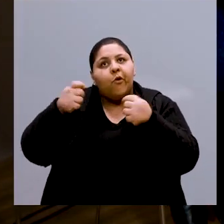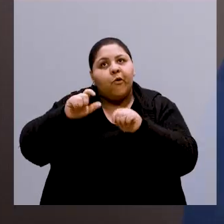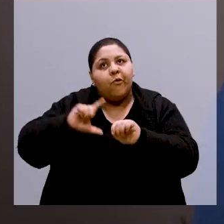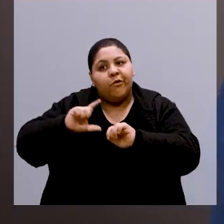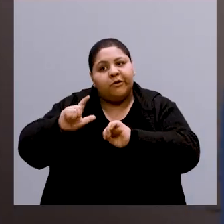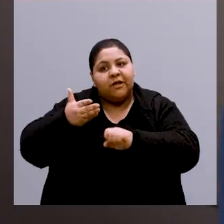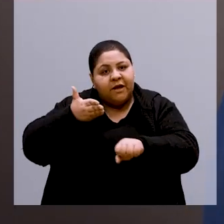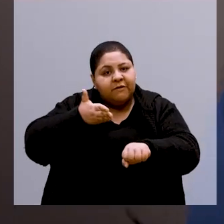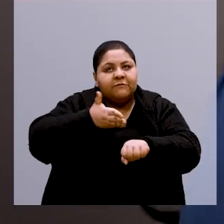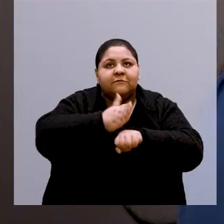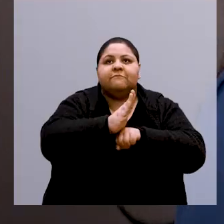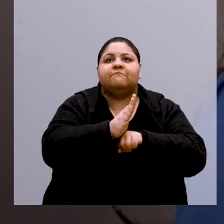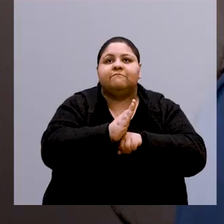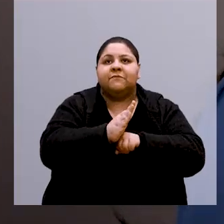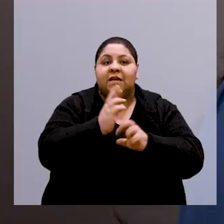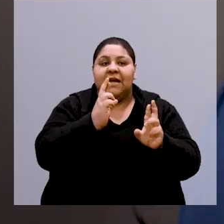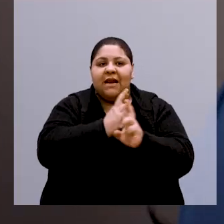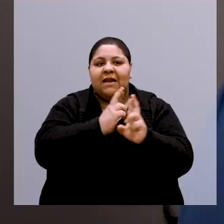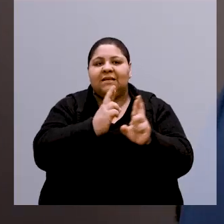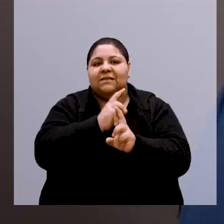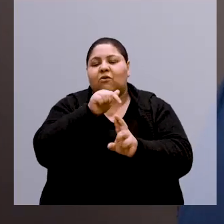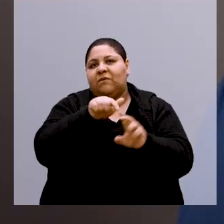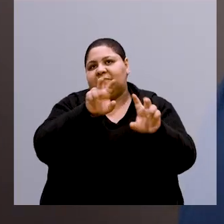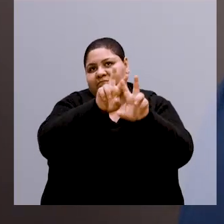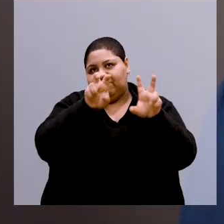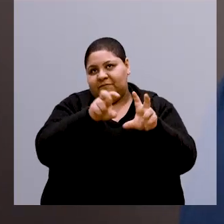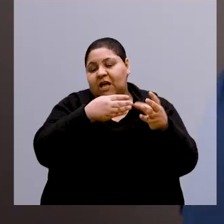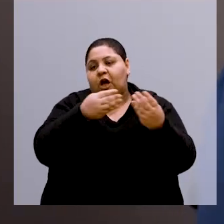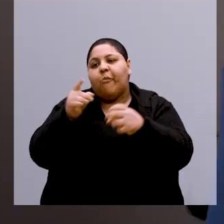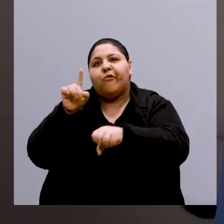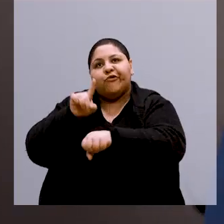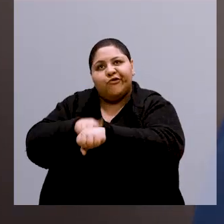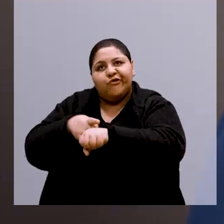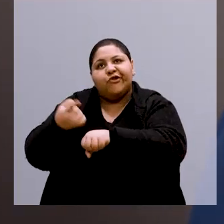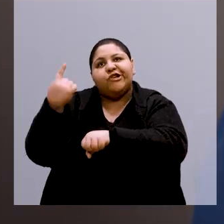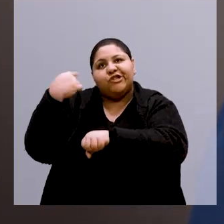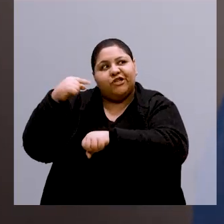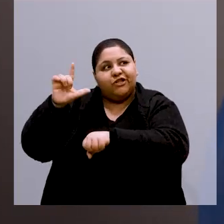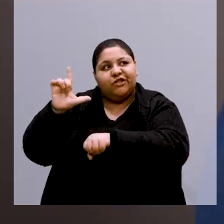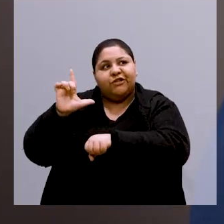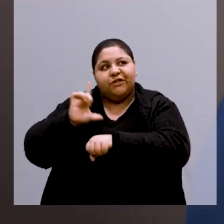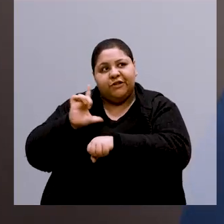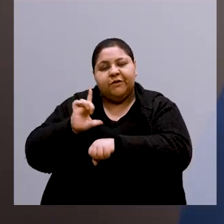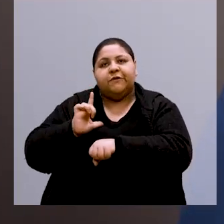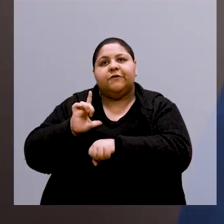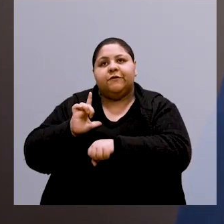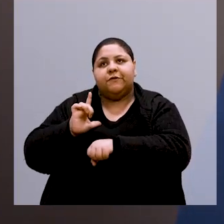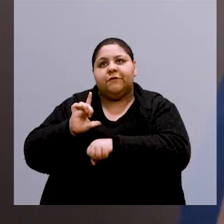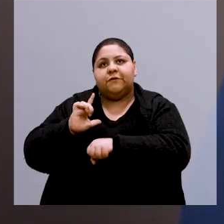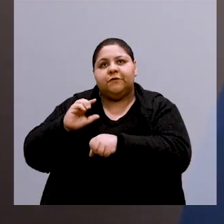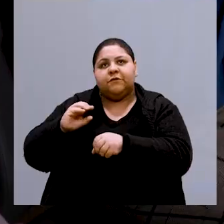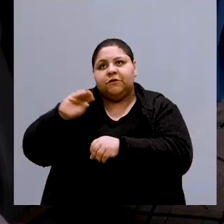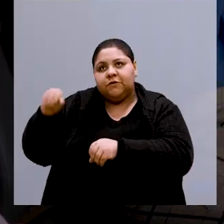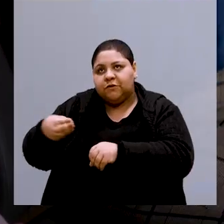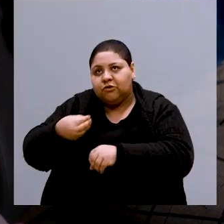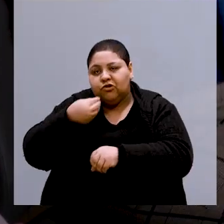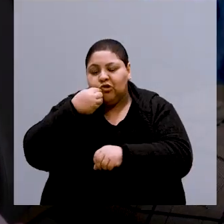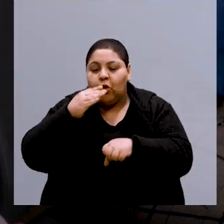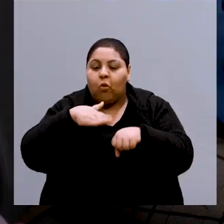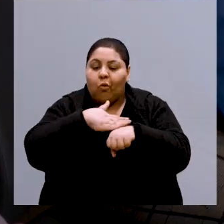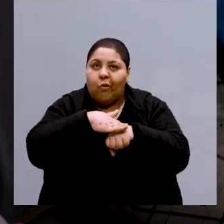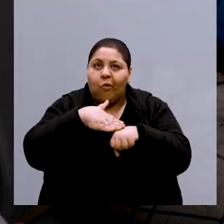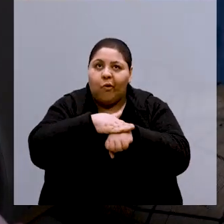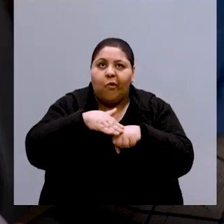gente precisava ter um envolvimento mais direto em relação a isso. Então, há muitos anos a gente vem contando com a